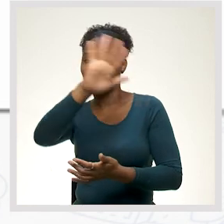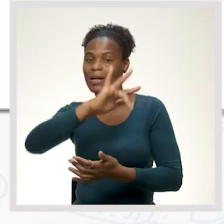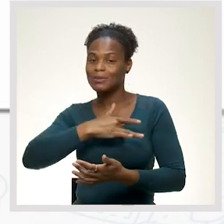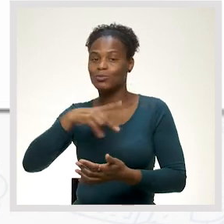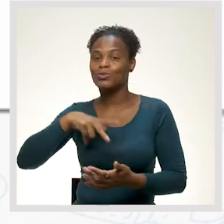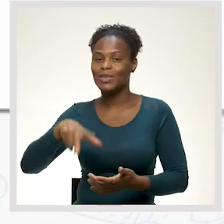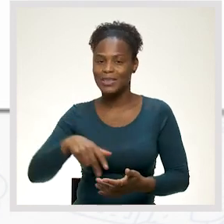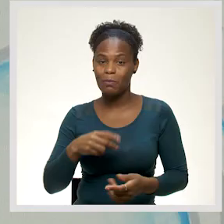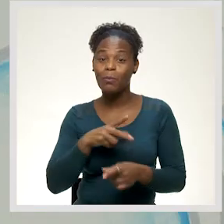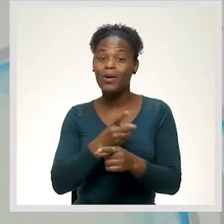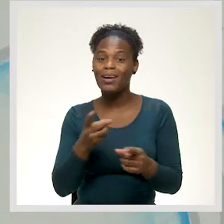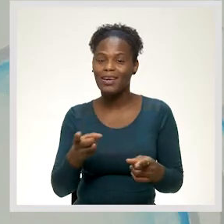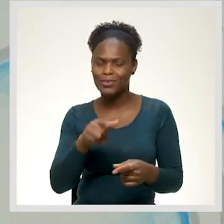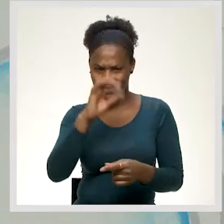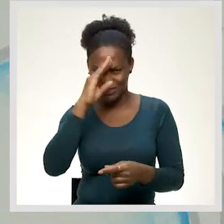E já sabem,